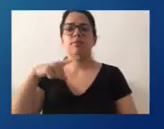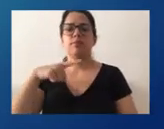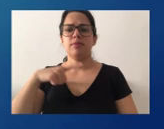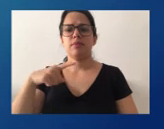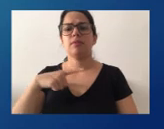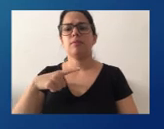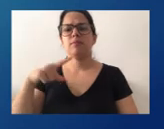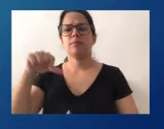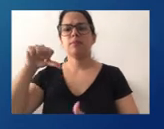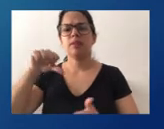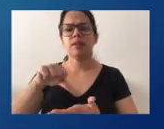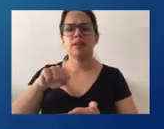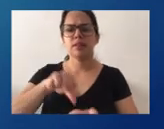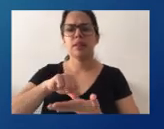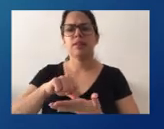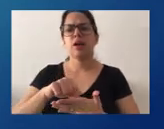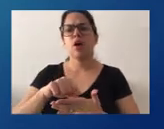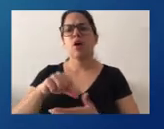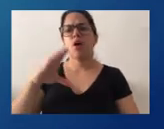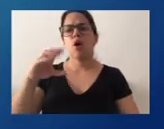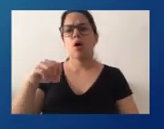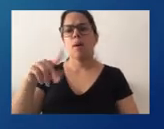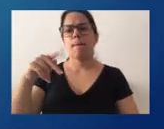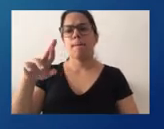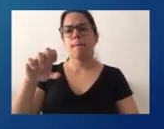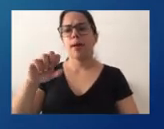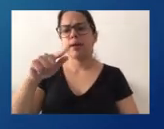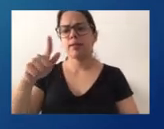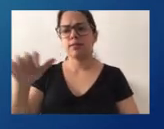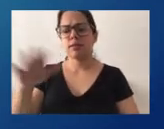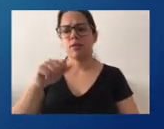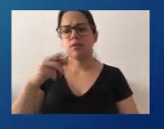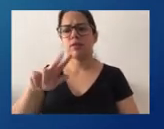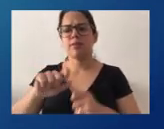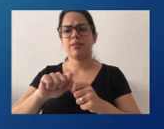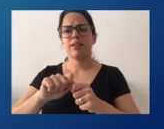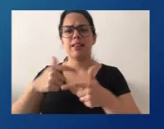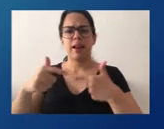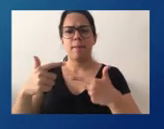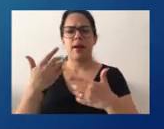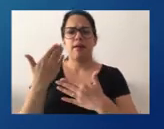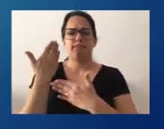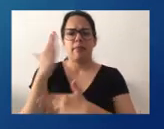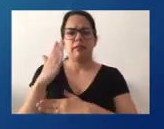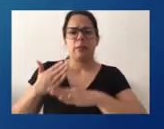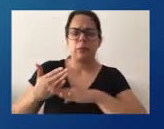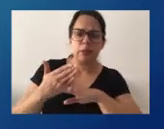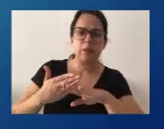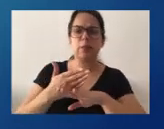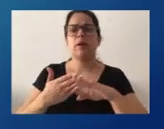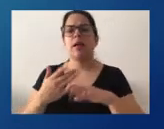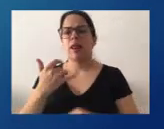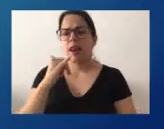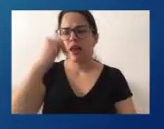de ar ou geração de vácuo, oficinas de manutenção, trabalho de marcenaria, centrais de geração de energia elétrica, lavanderias